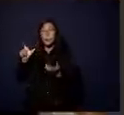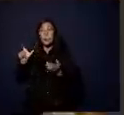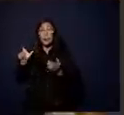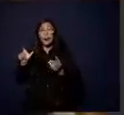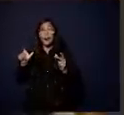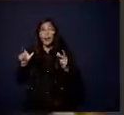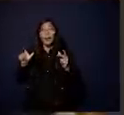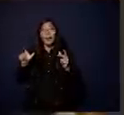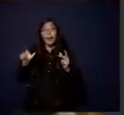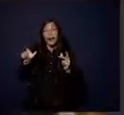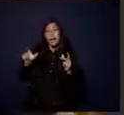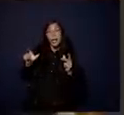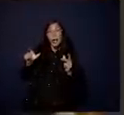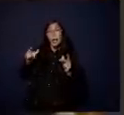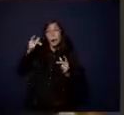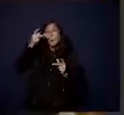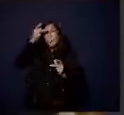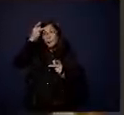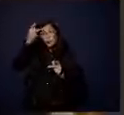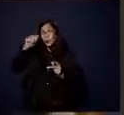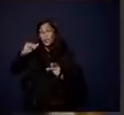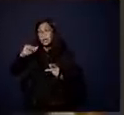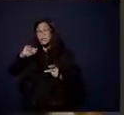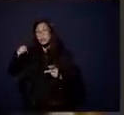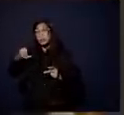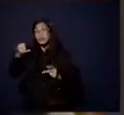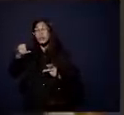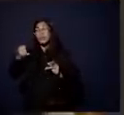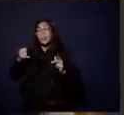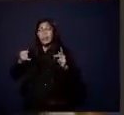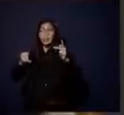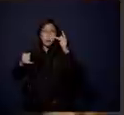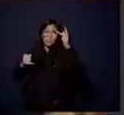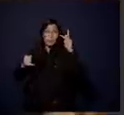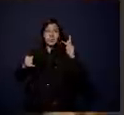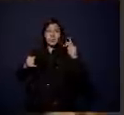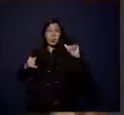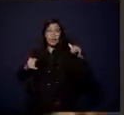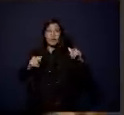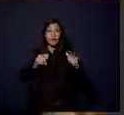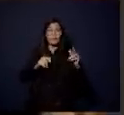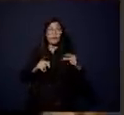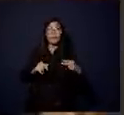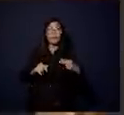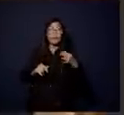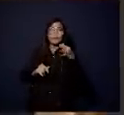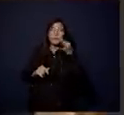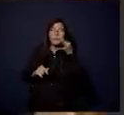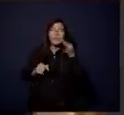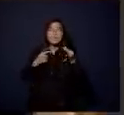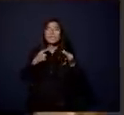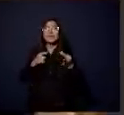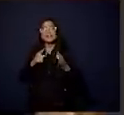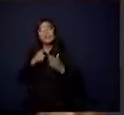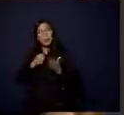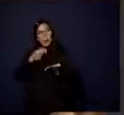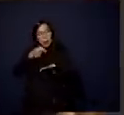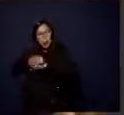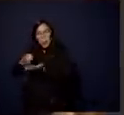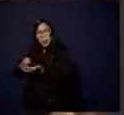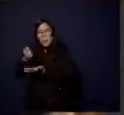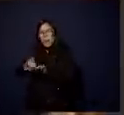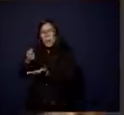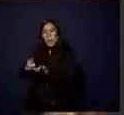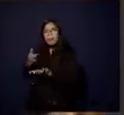e o Brasil Muito provavelmente é também um campeão mundial de Elite tributário Tá certo e o líder tributário tem custo para as empresas